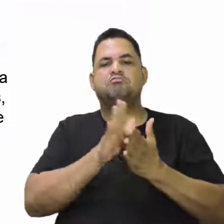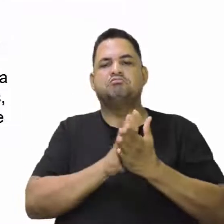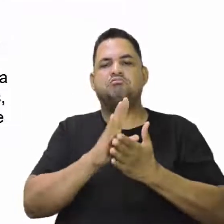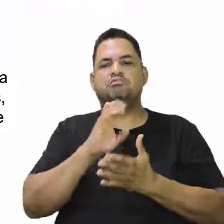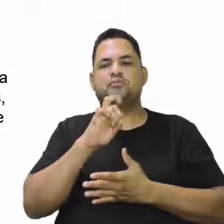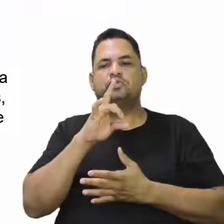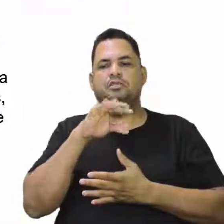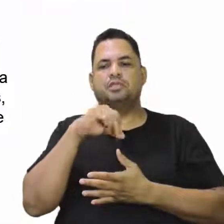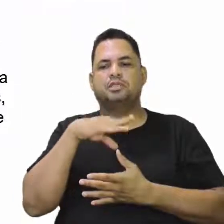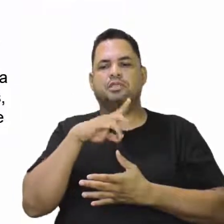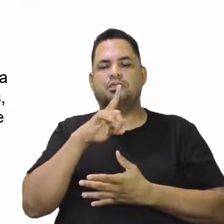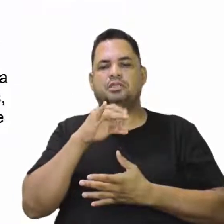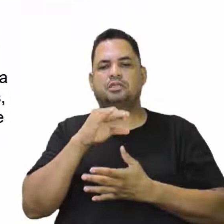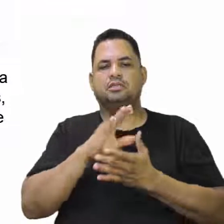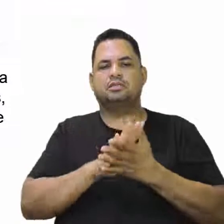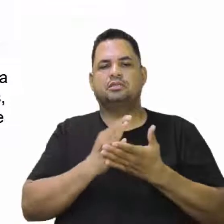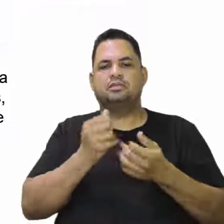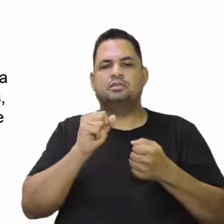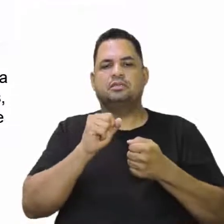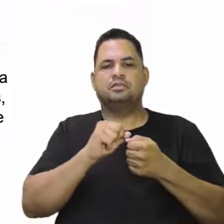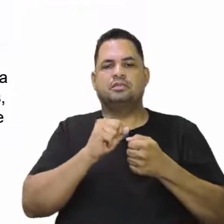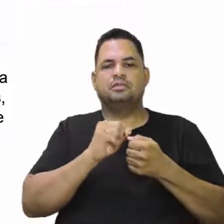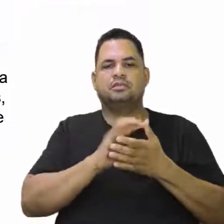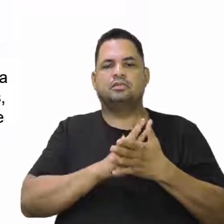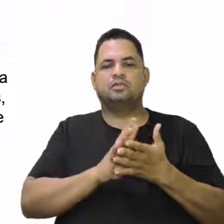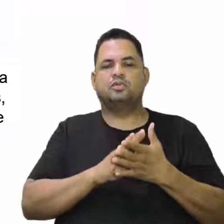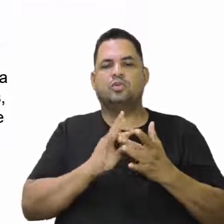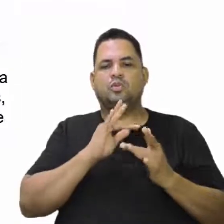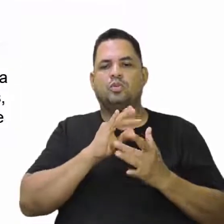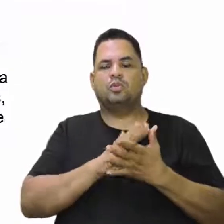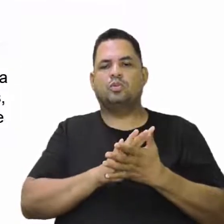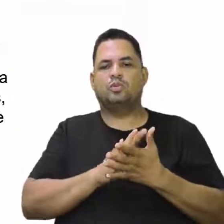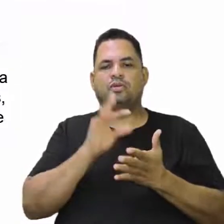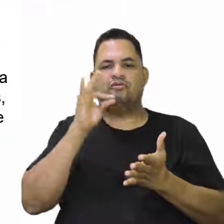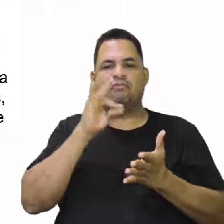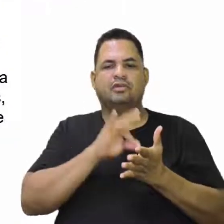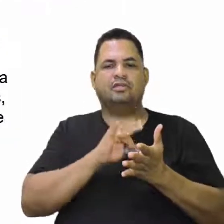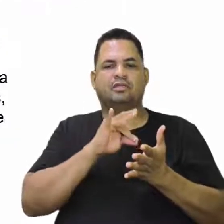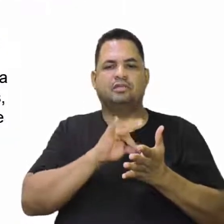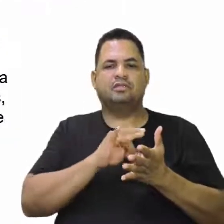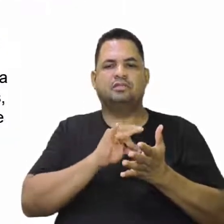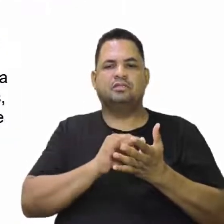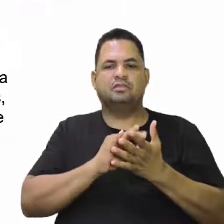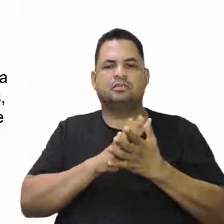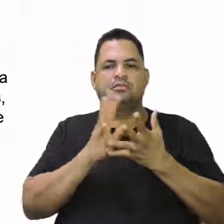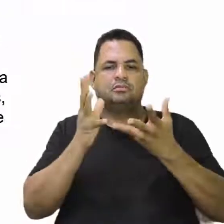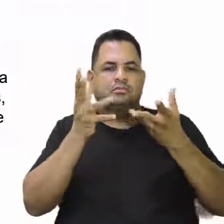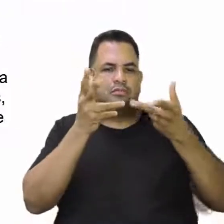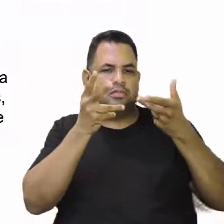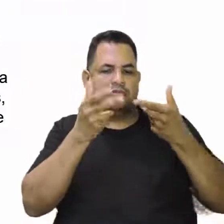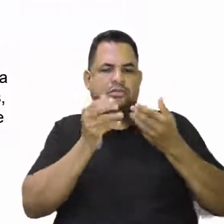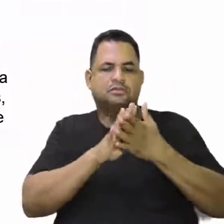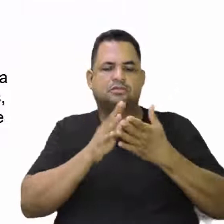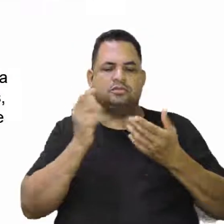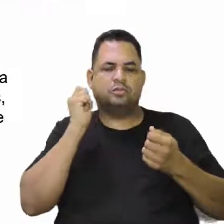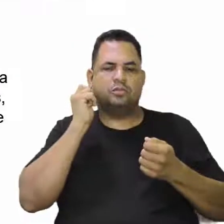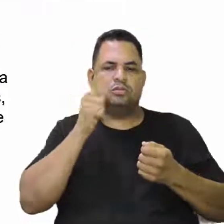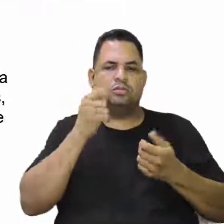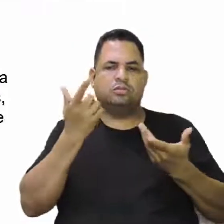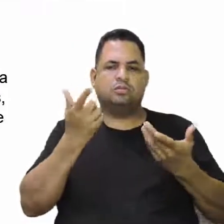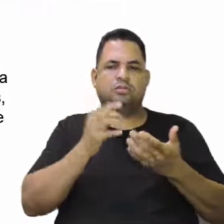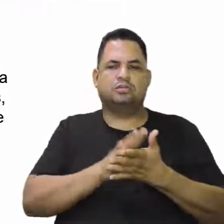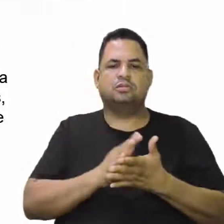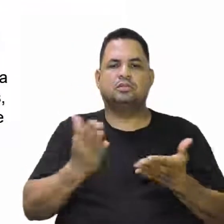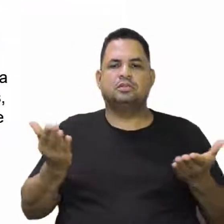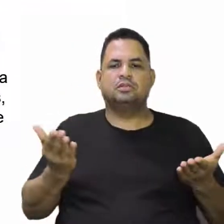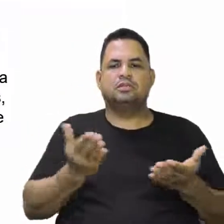classificado dentro do realismo mágico. Olha aí de novo. O que é mesmo o realismo mágico? Vamos falar um pouquinho do